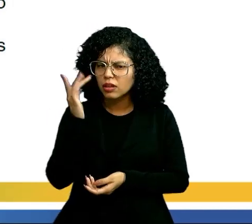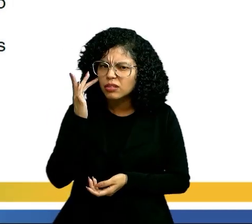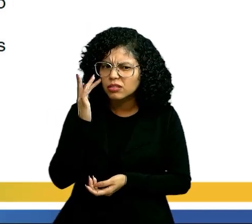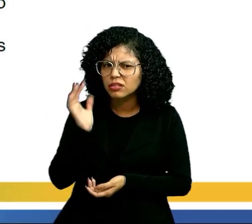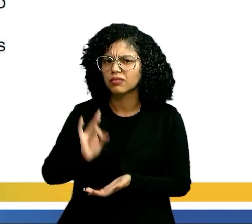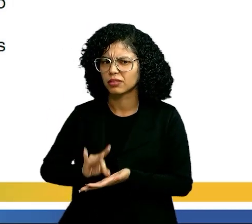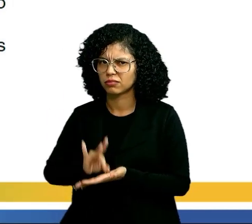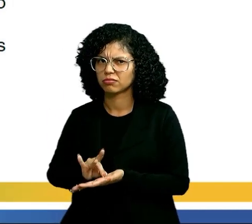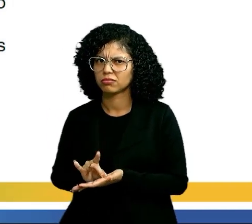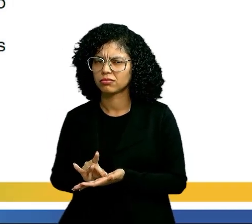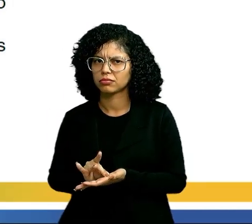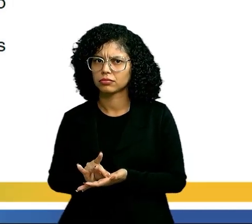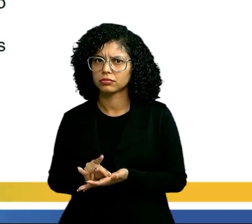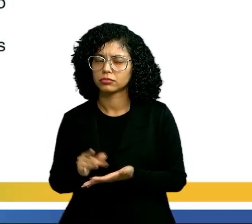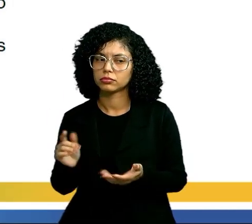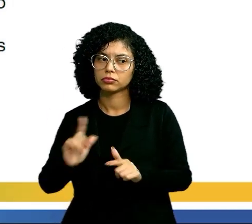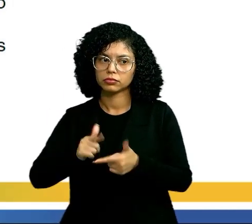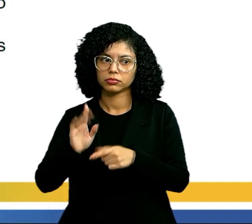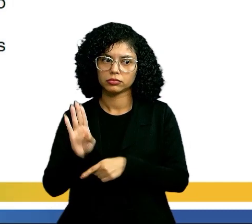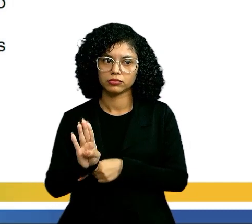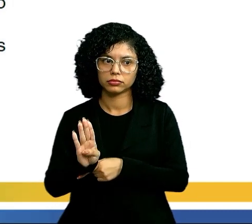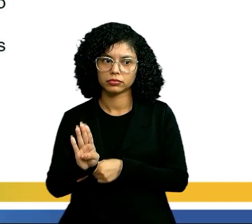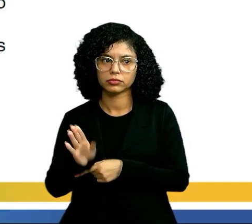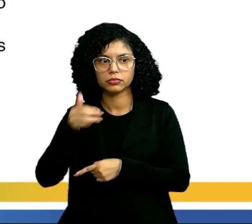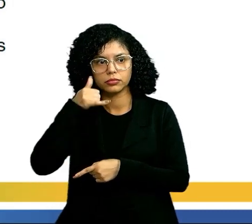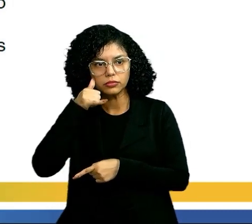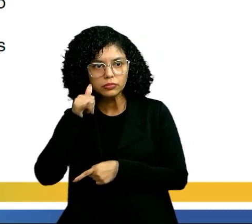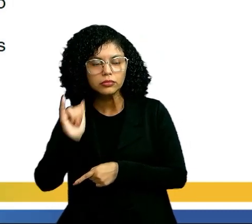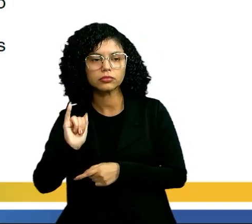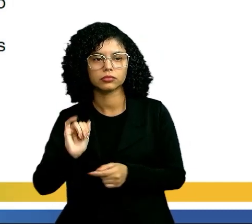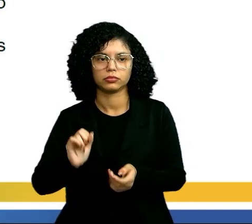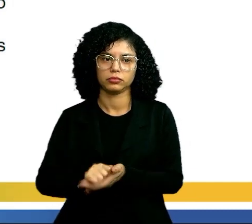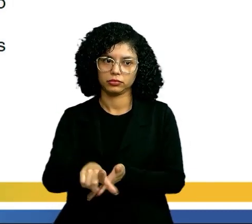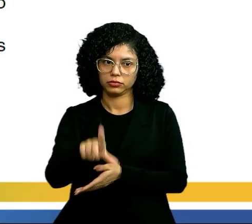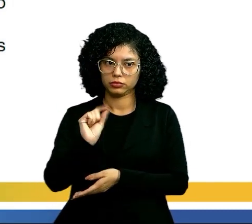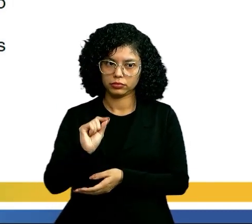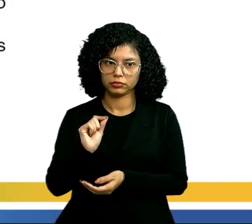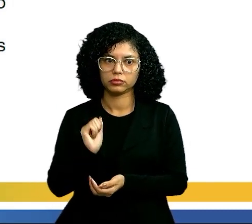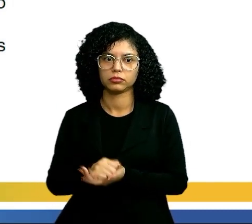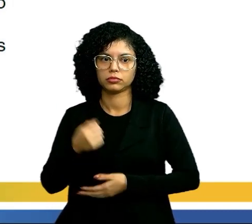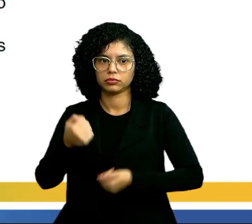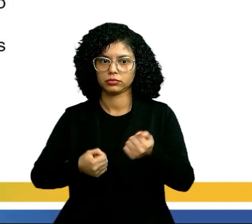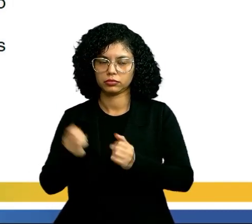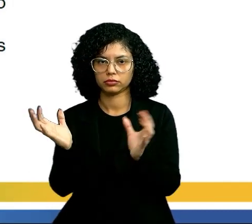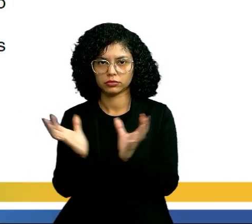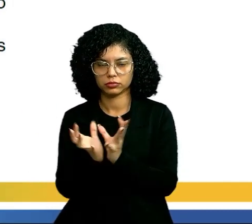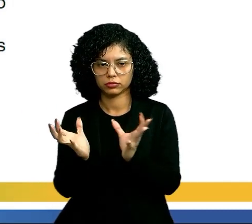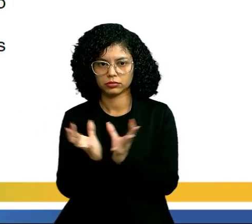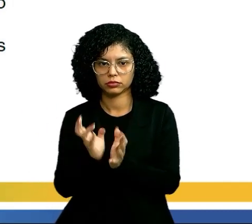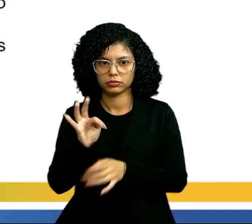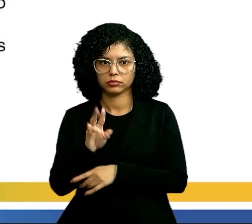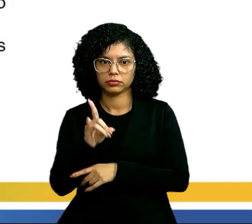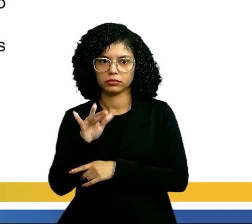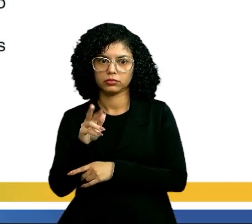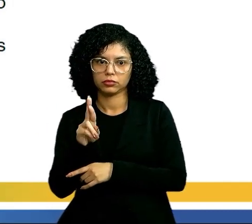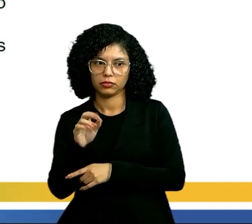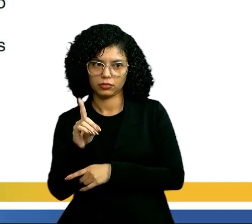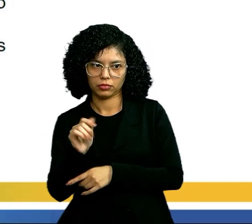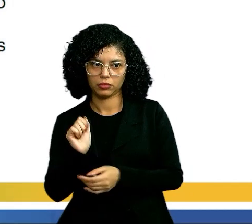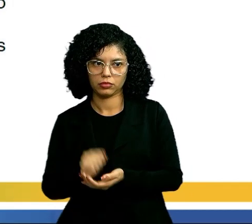isso é viável? Letra B. Eles devem privilegiar os investimentos em transportes